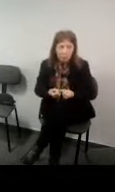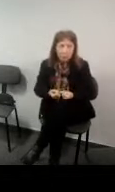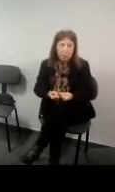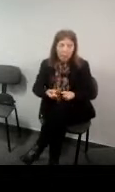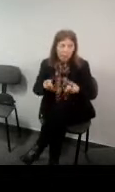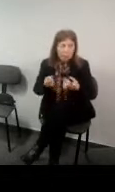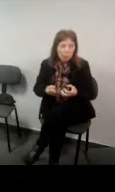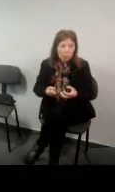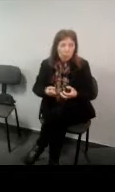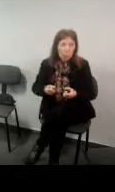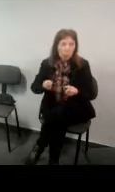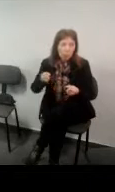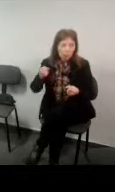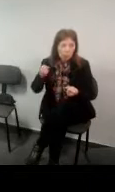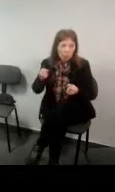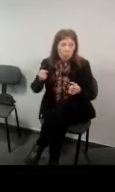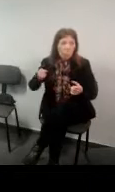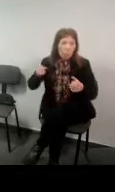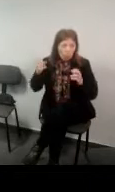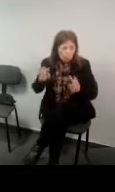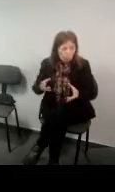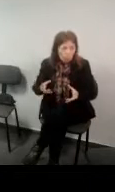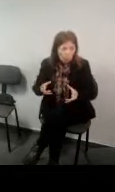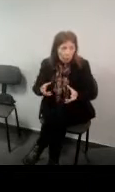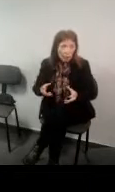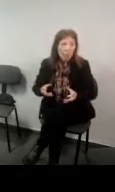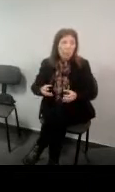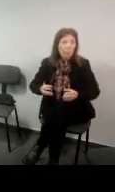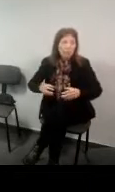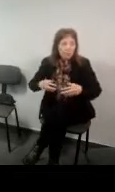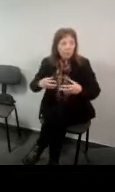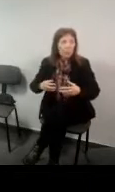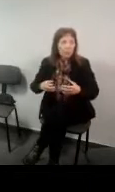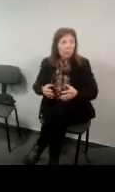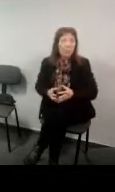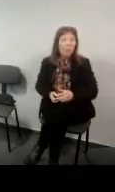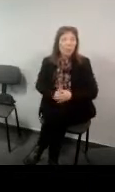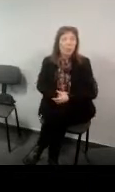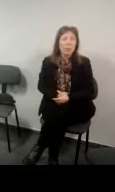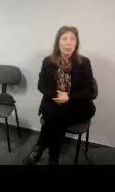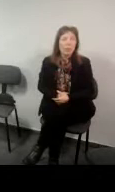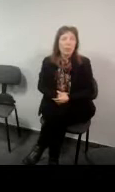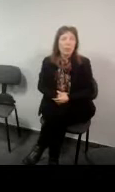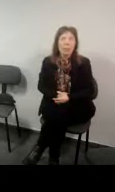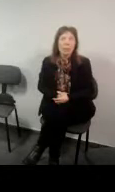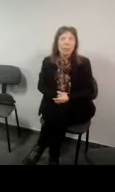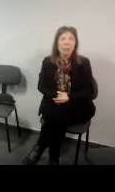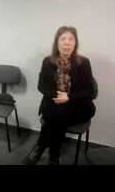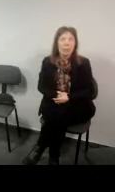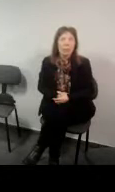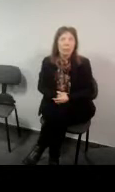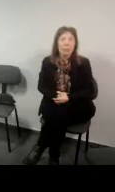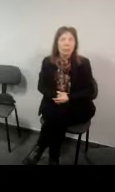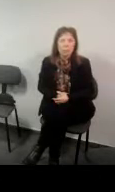temos. Através das mãos, nós colocamos ali o nosso impulso da vontade. É muito mais fácil você fazer do que você ficar parado e imaginando,